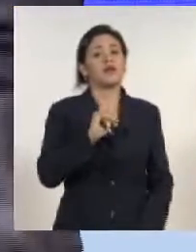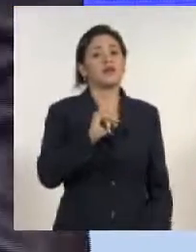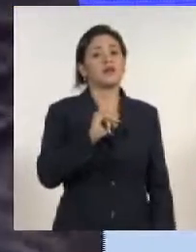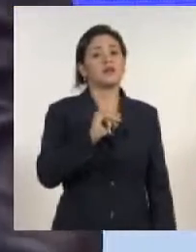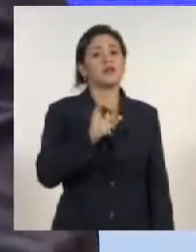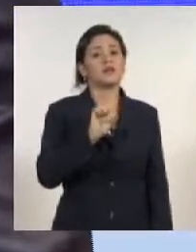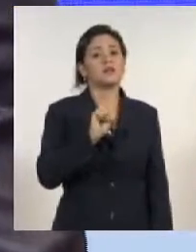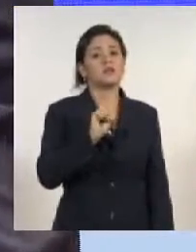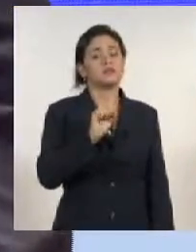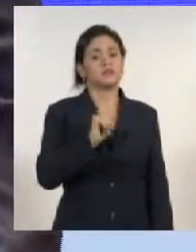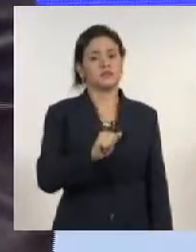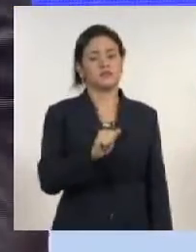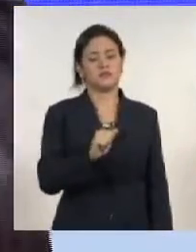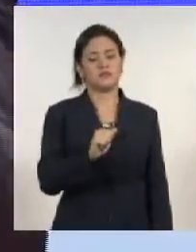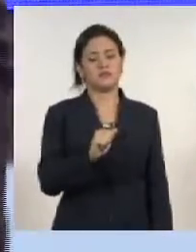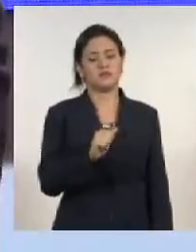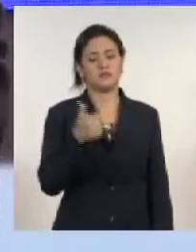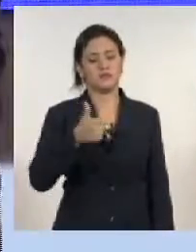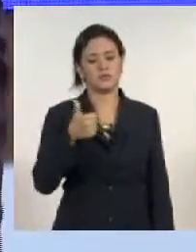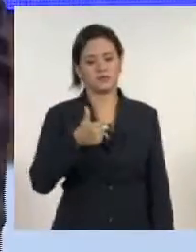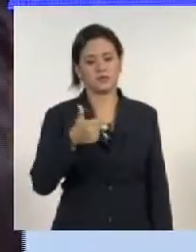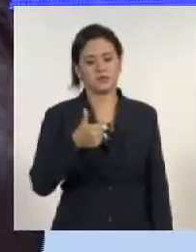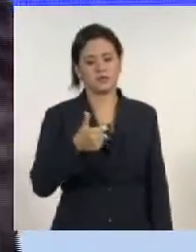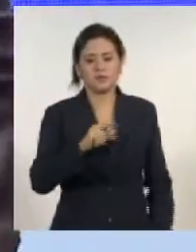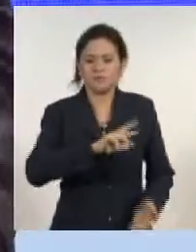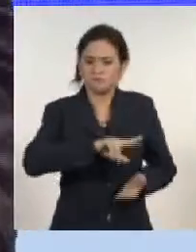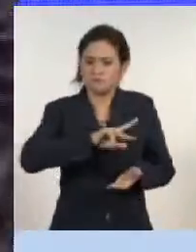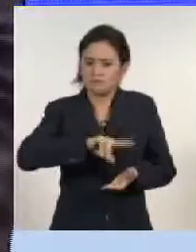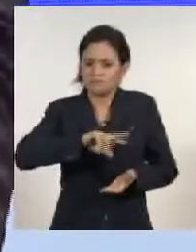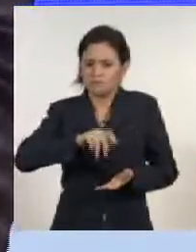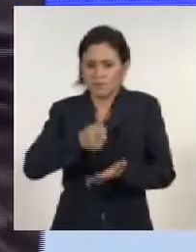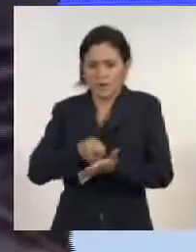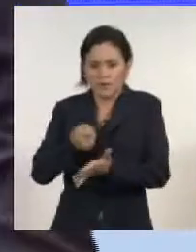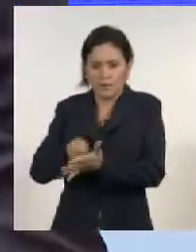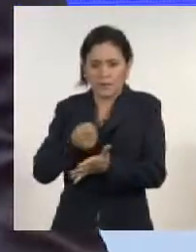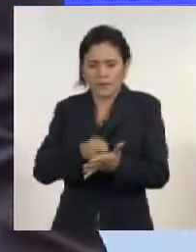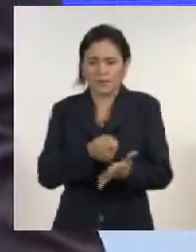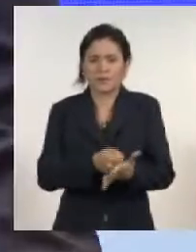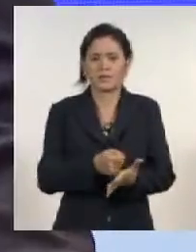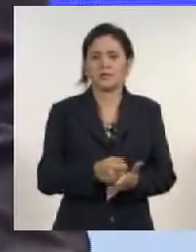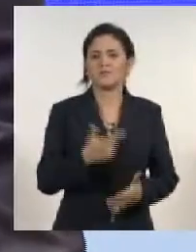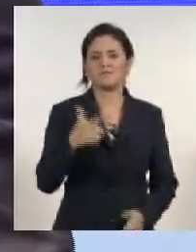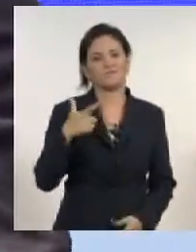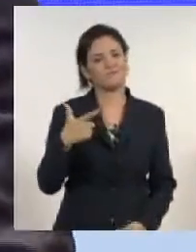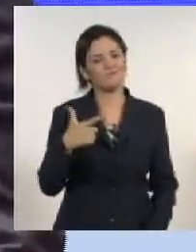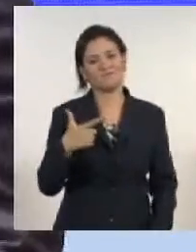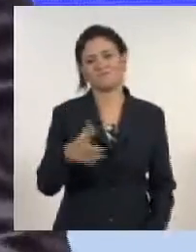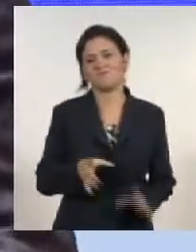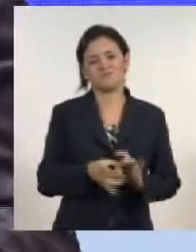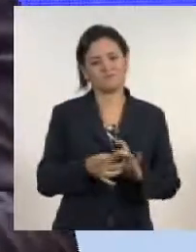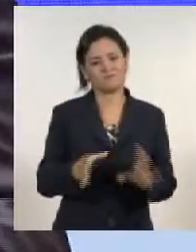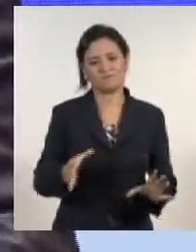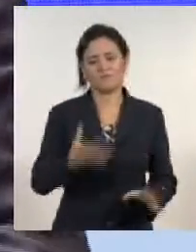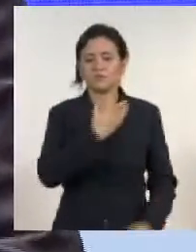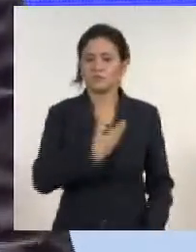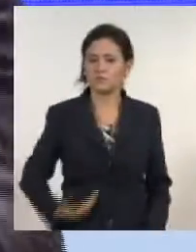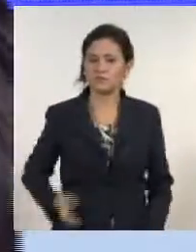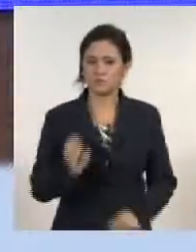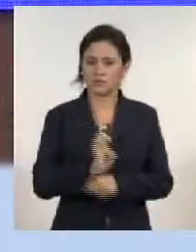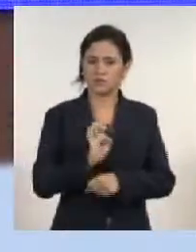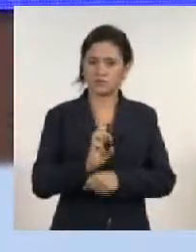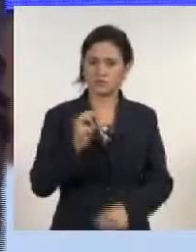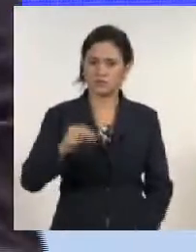autorização do banco. Diversos pagamentos foram feitos sem essa autorização. O governo do Estado do Maranhão, deputado Rafael,